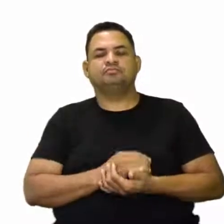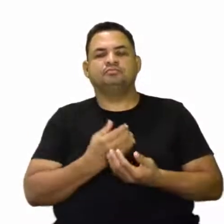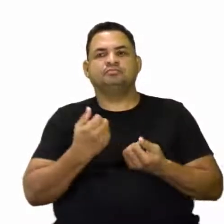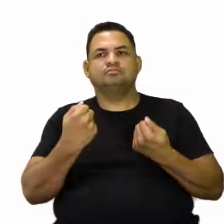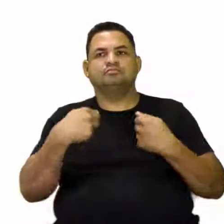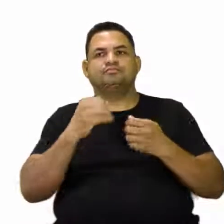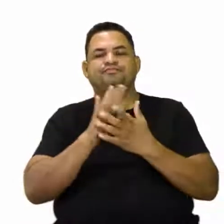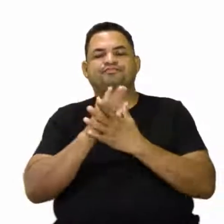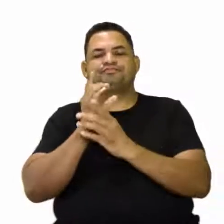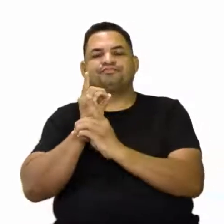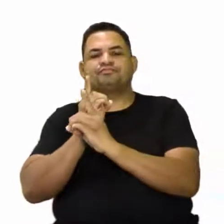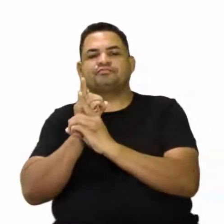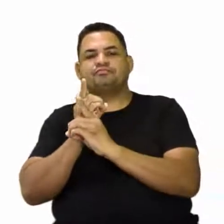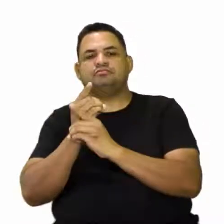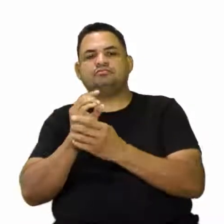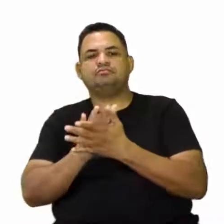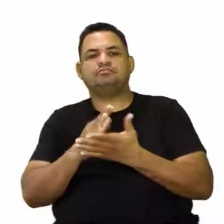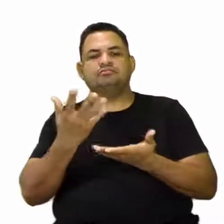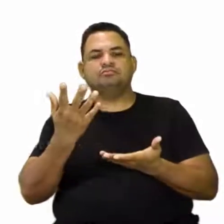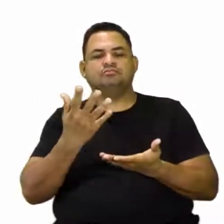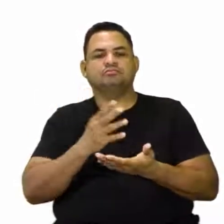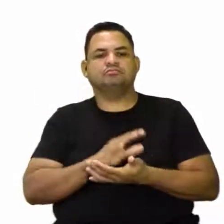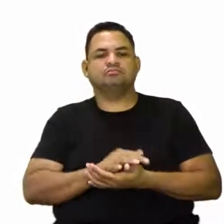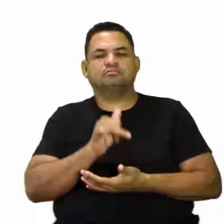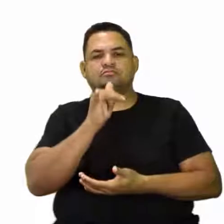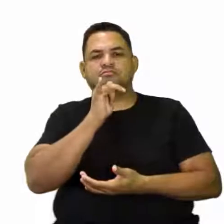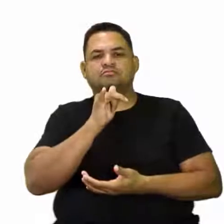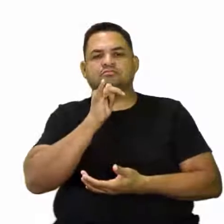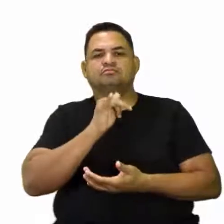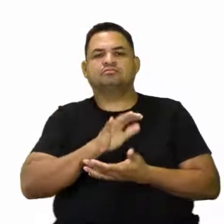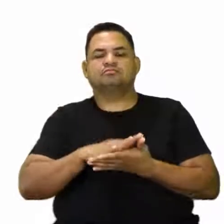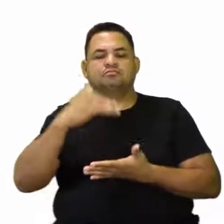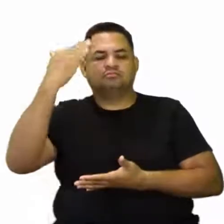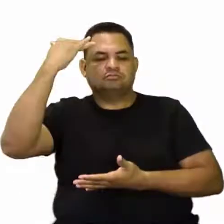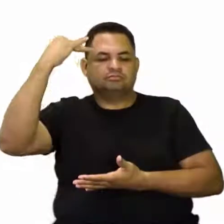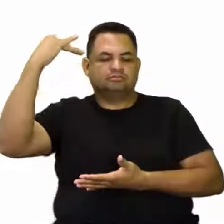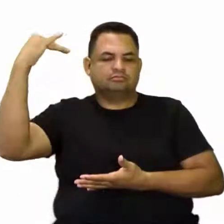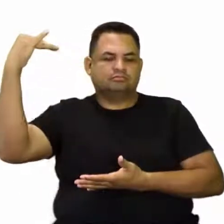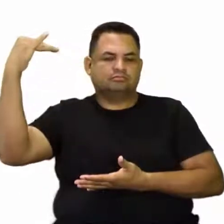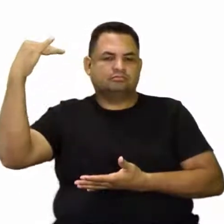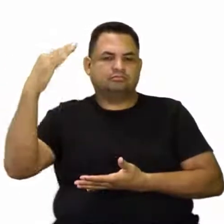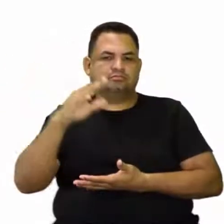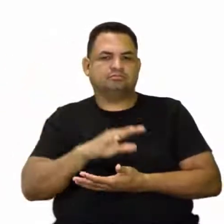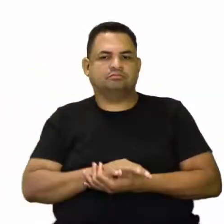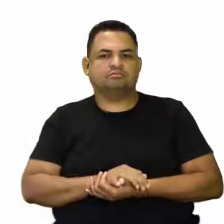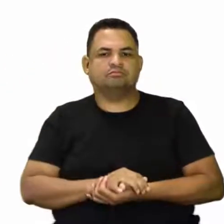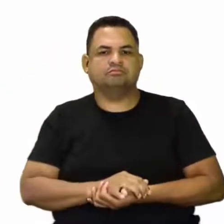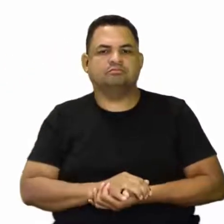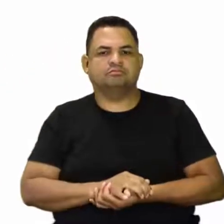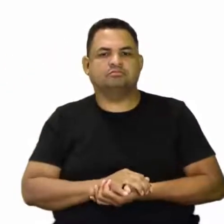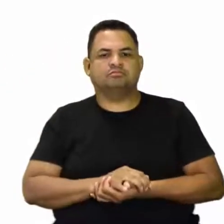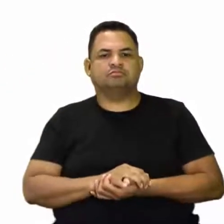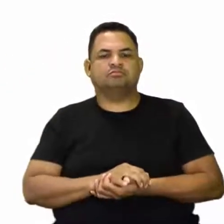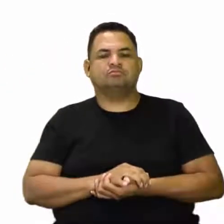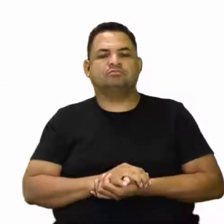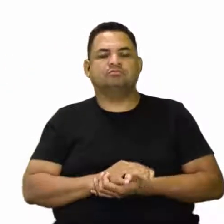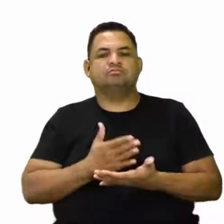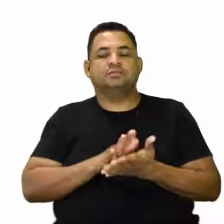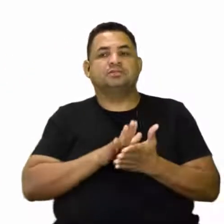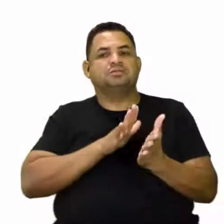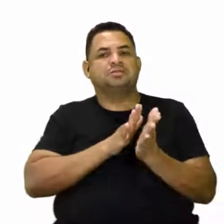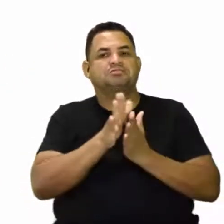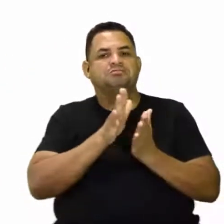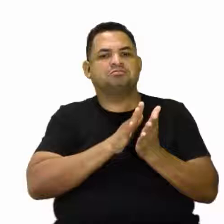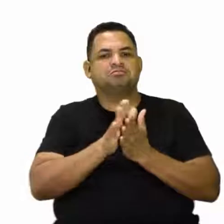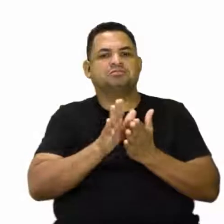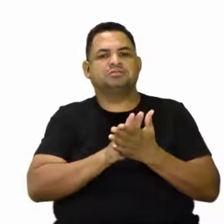se deparar com as biografias, por exemplo, dos famosos, não mais só impressa, mas também